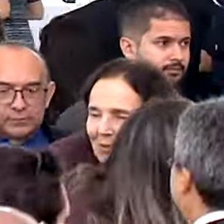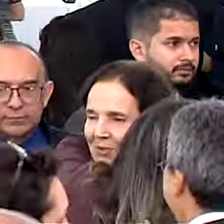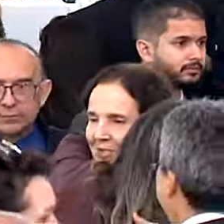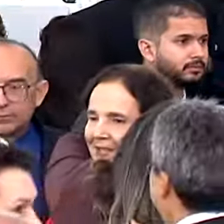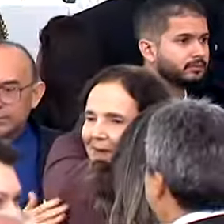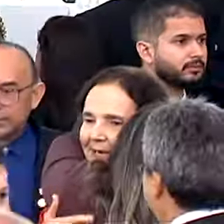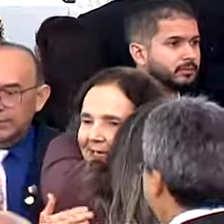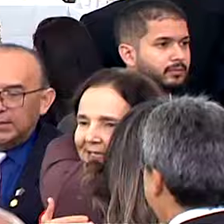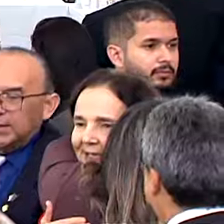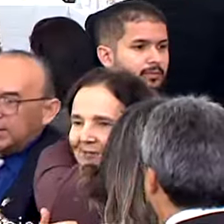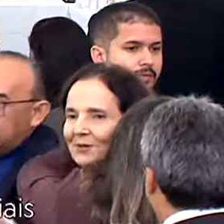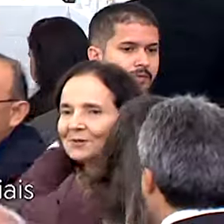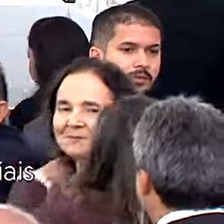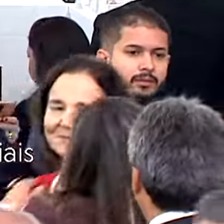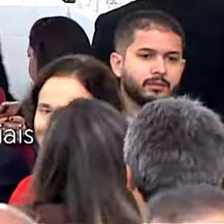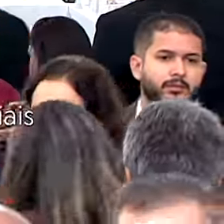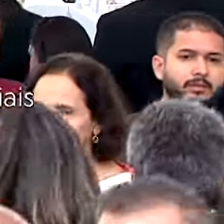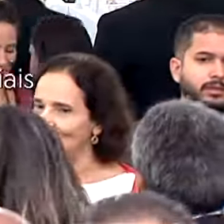Tchau.